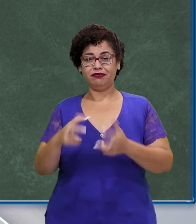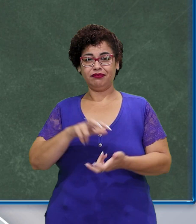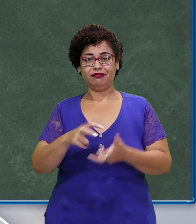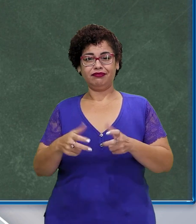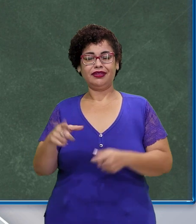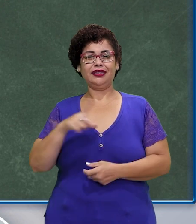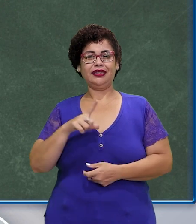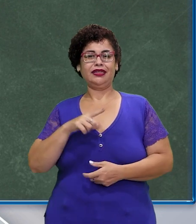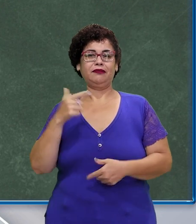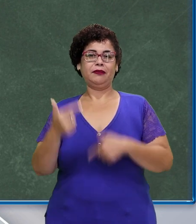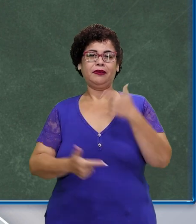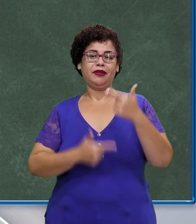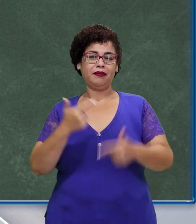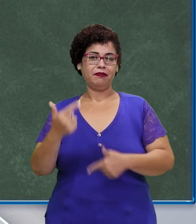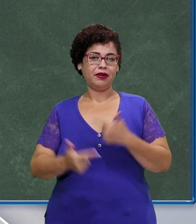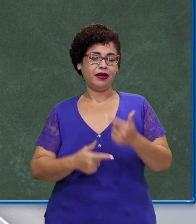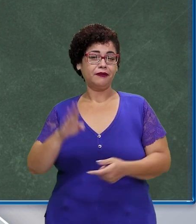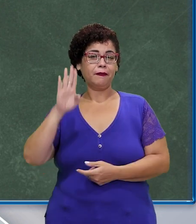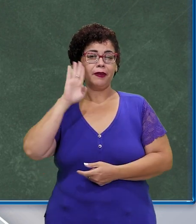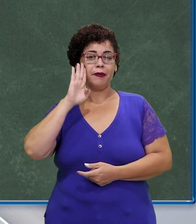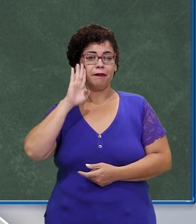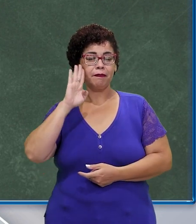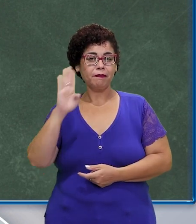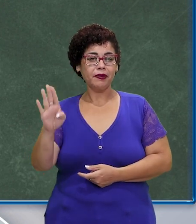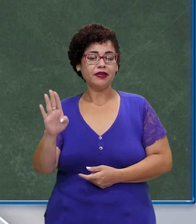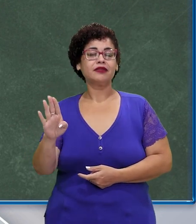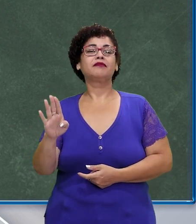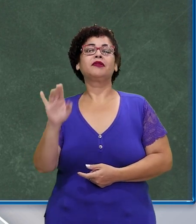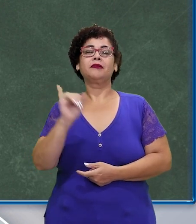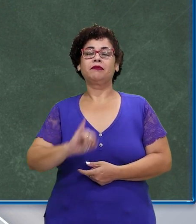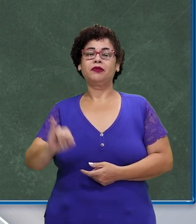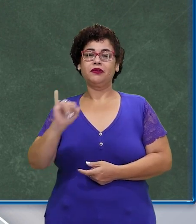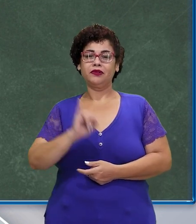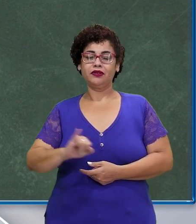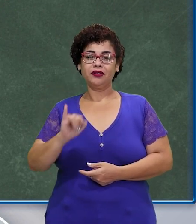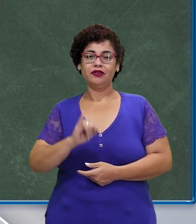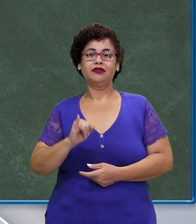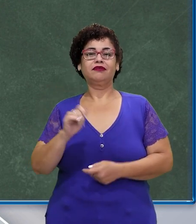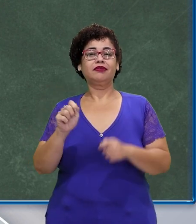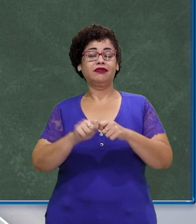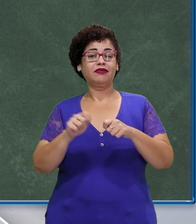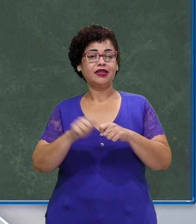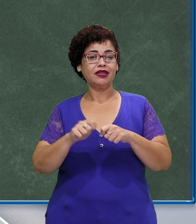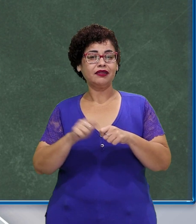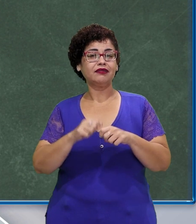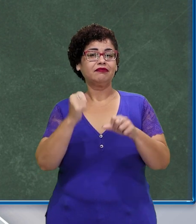um papel crucial, fundamental na construção civil,